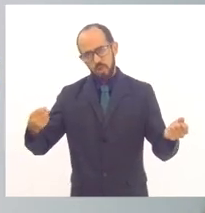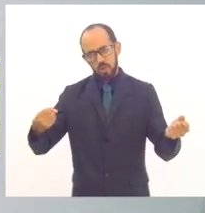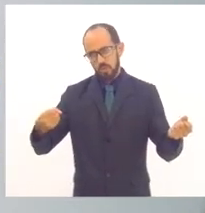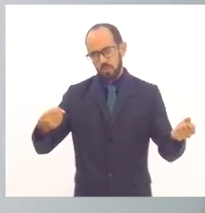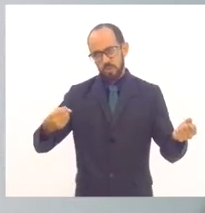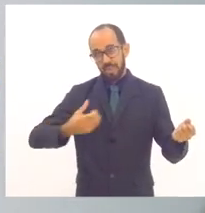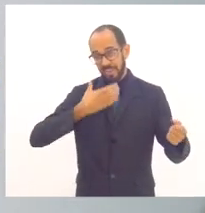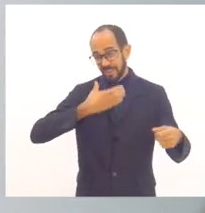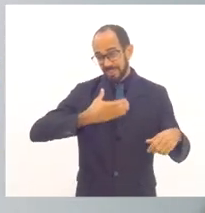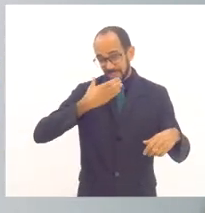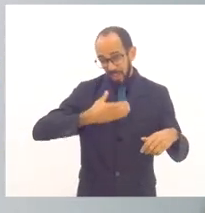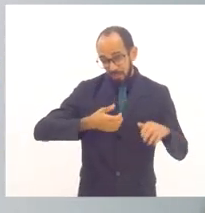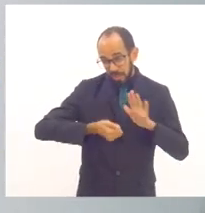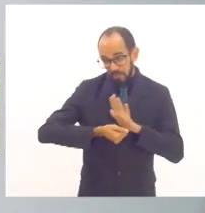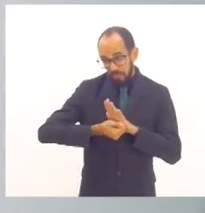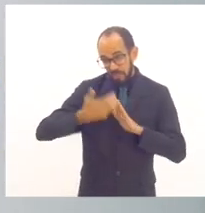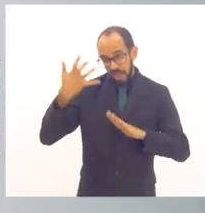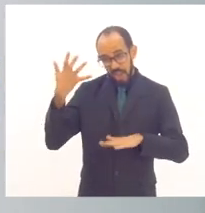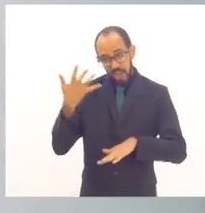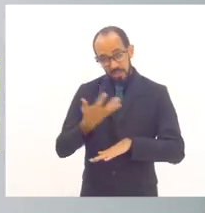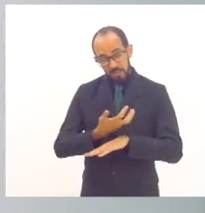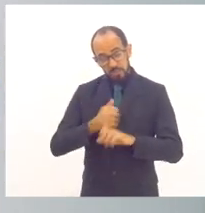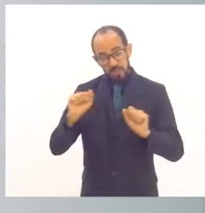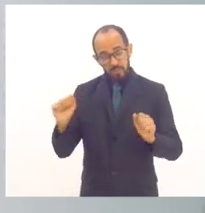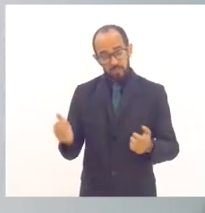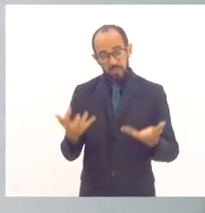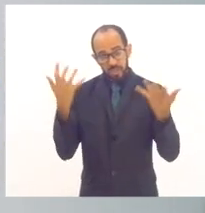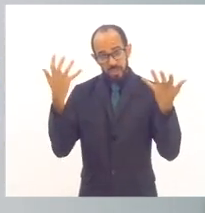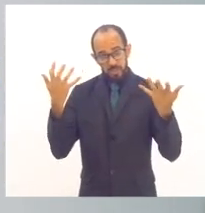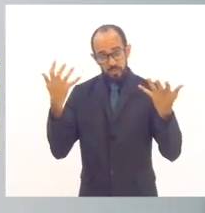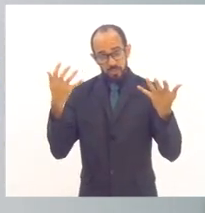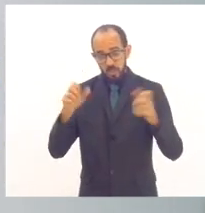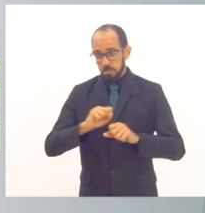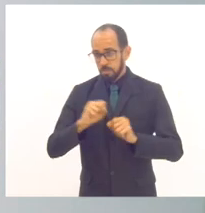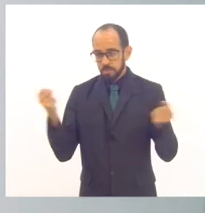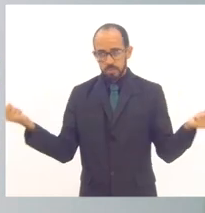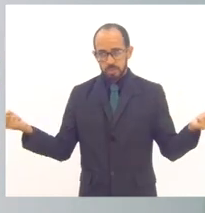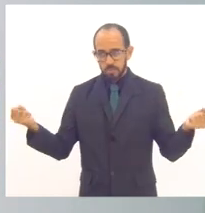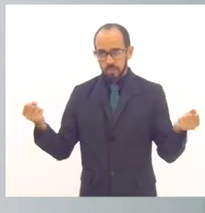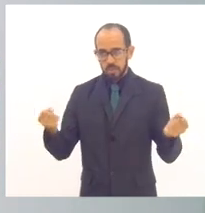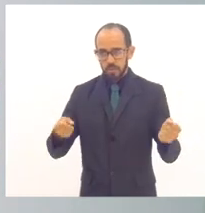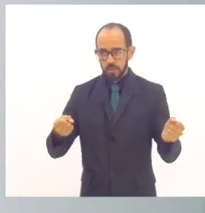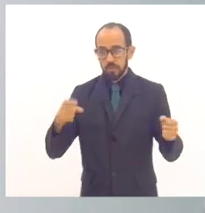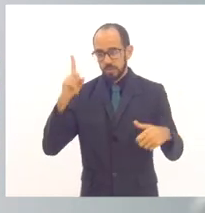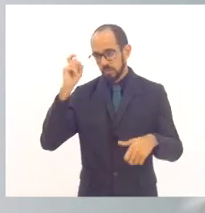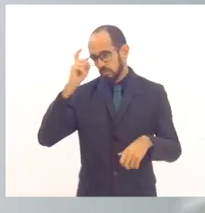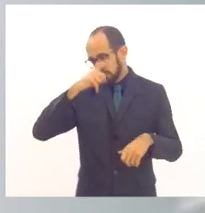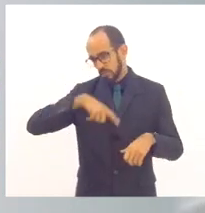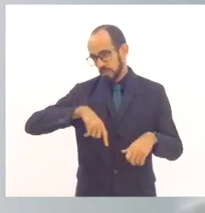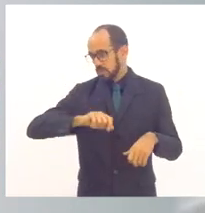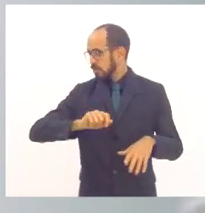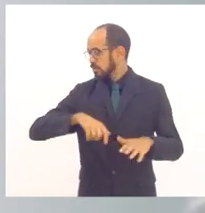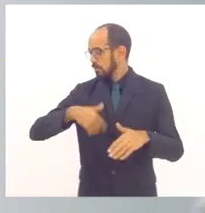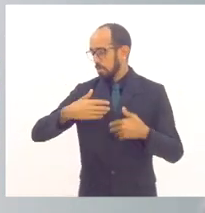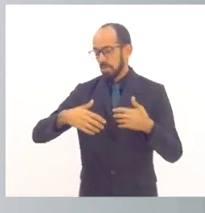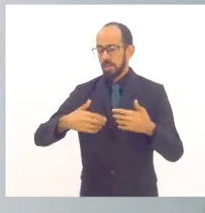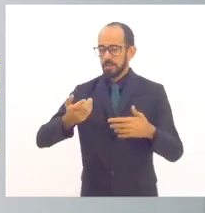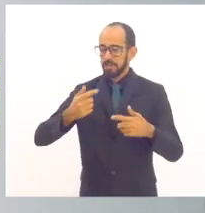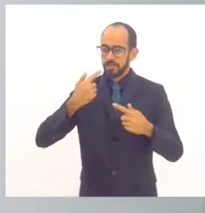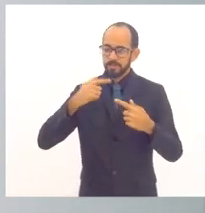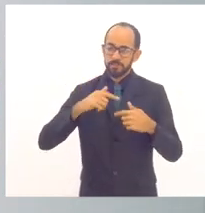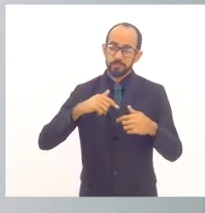em dezembro, vários eventos, pô, não tem como, vários encerramentos, várias coisas, aí fica difícil, etc. e tal. Falei,